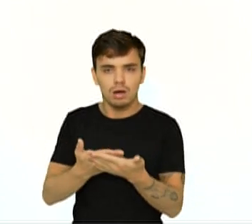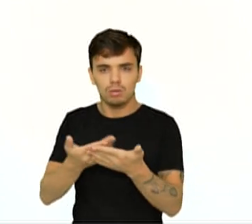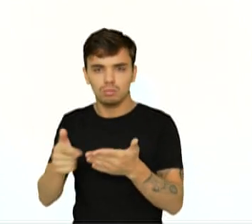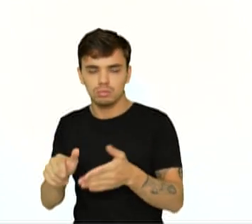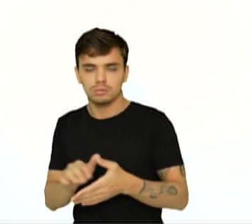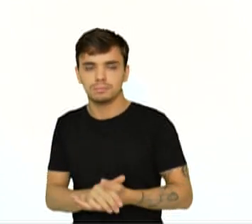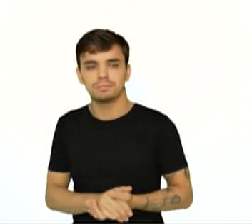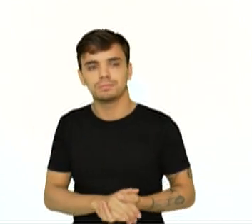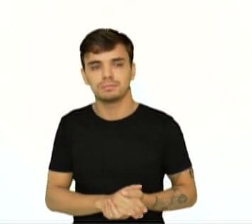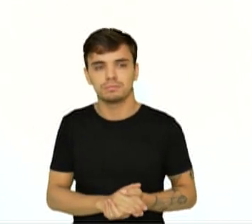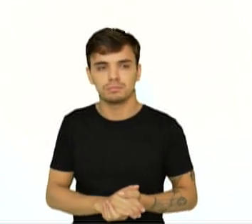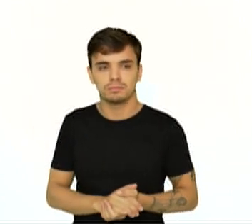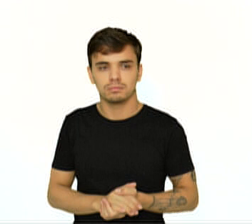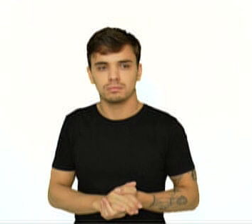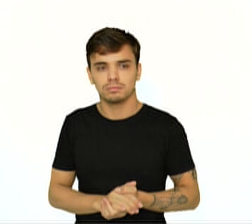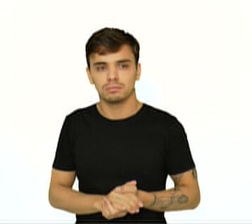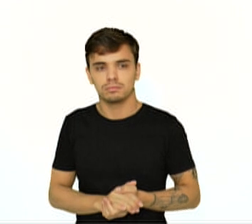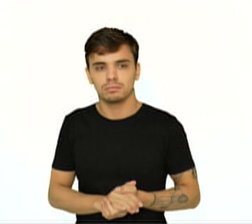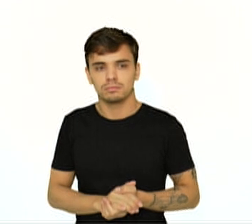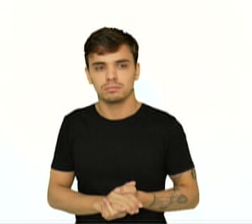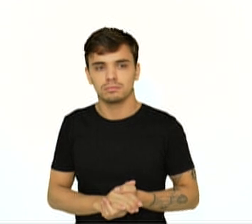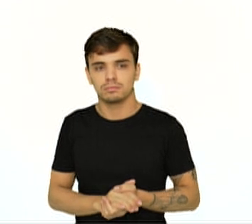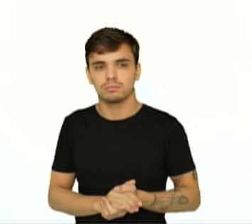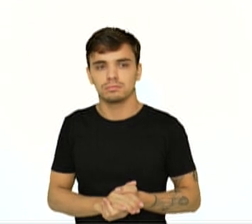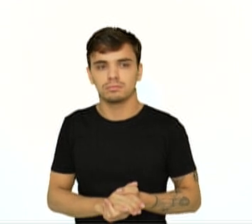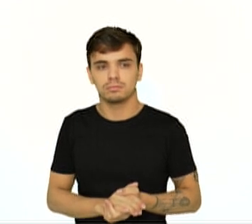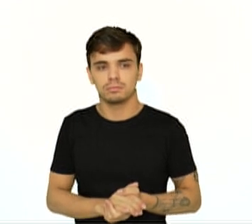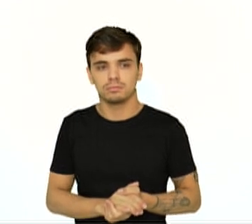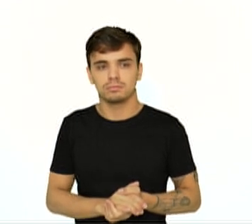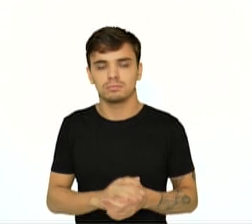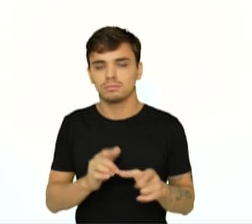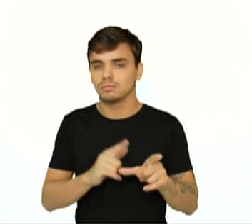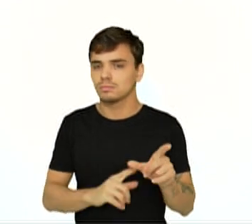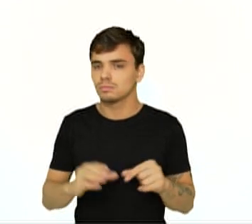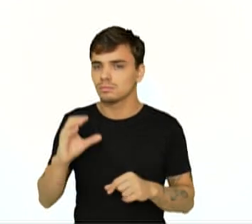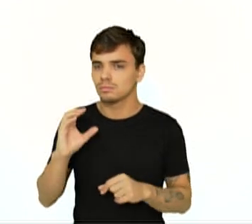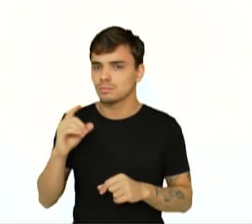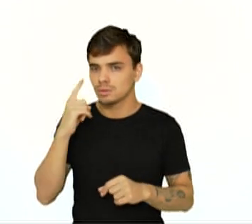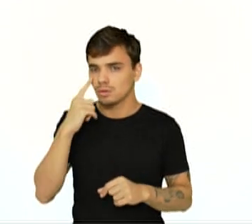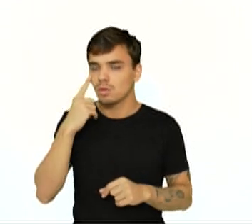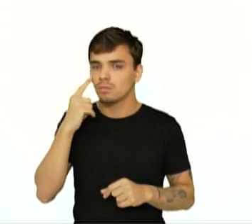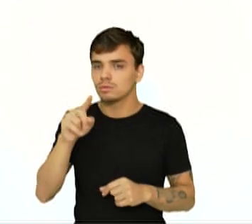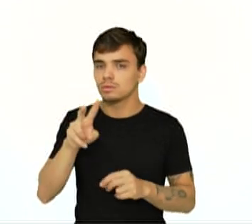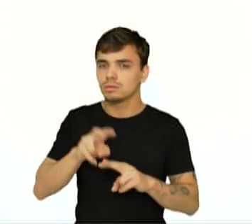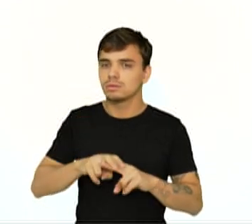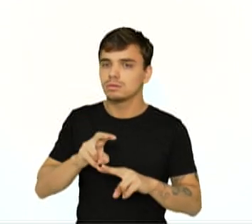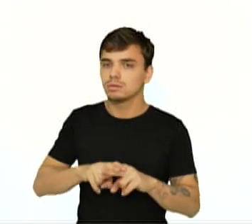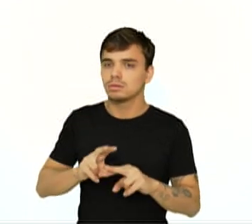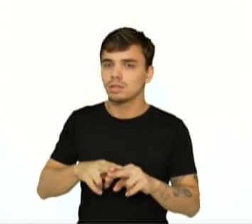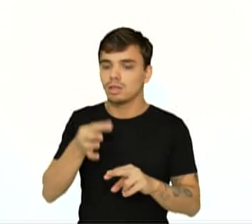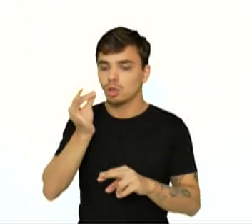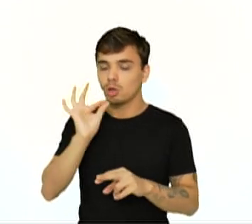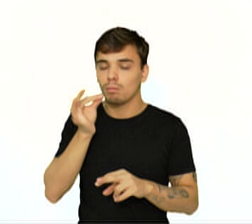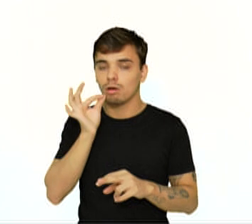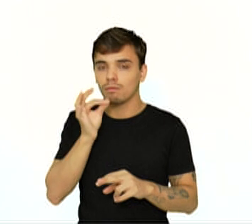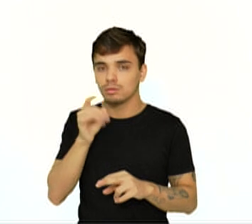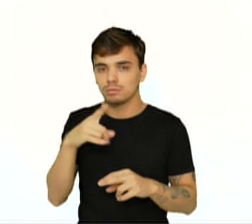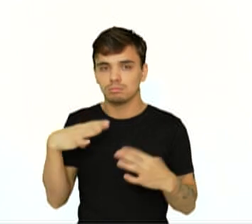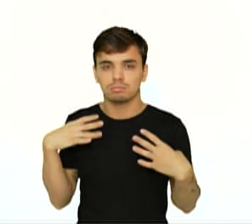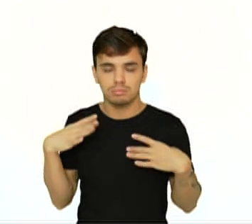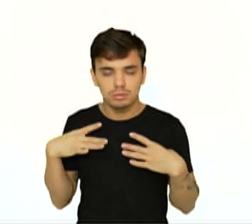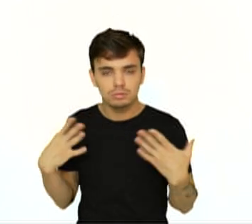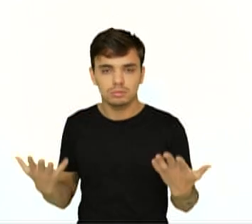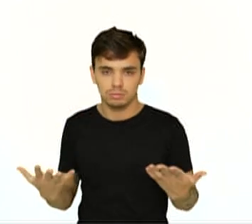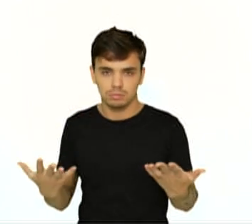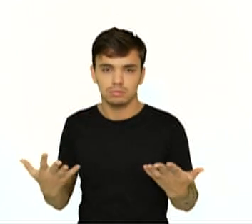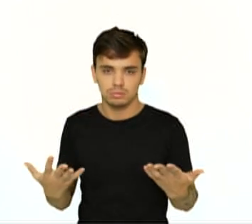la C, te sentas a desayunar como Deus manda. Você senta, toma seu café da manhã tranquilo,